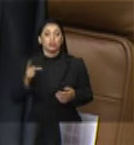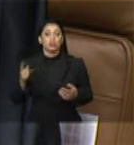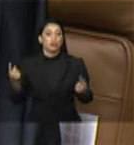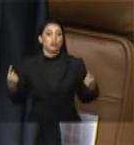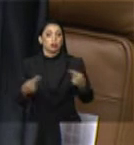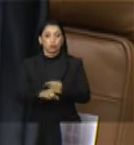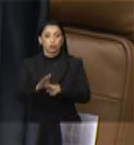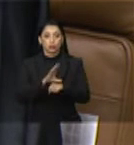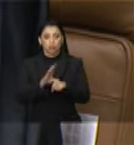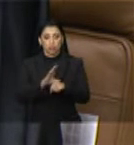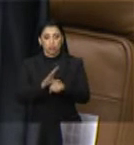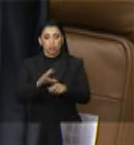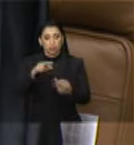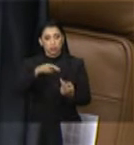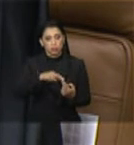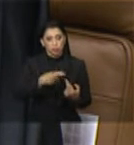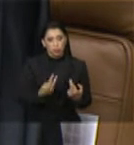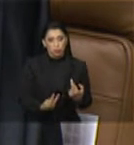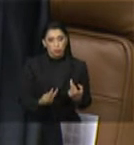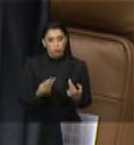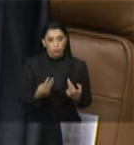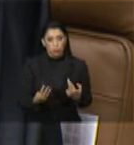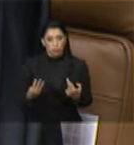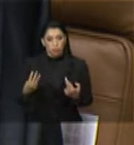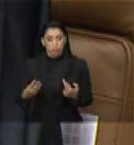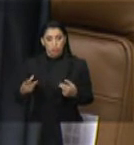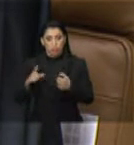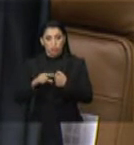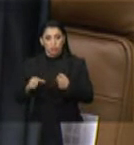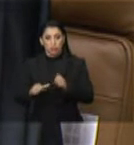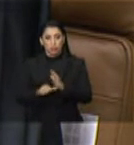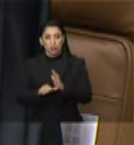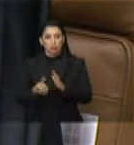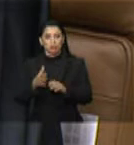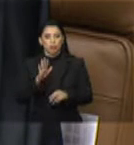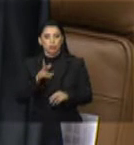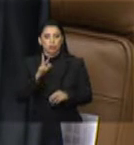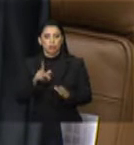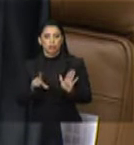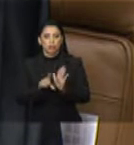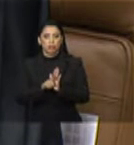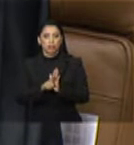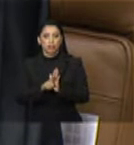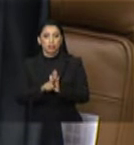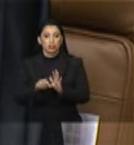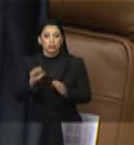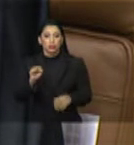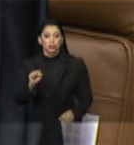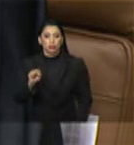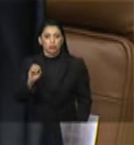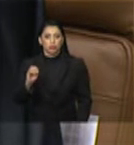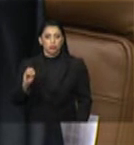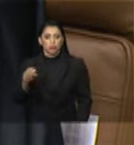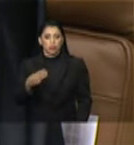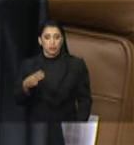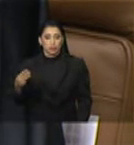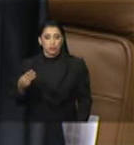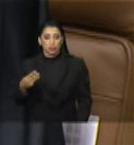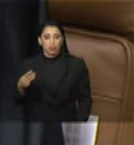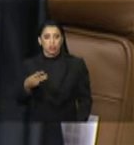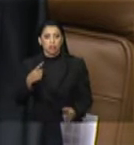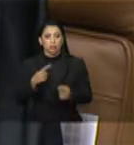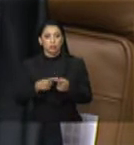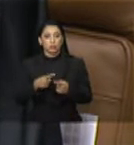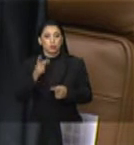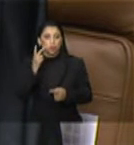dos incisivos segundo e terceiro do artigo 1º da já mencionada lei 8.33 porque o ouro